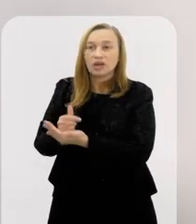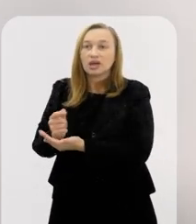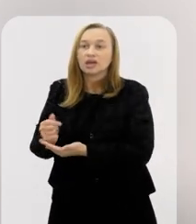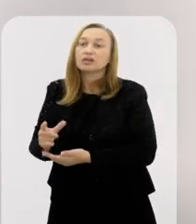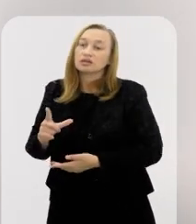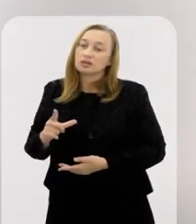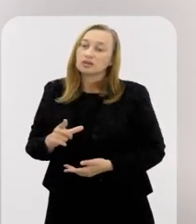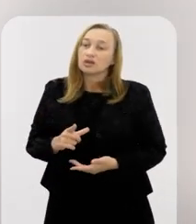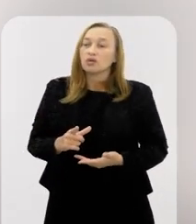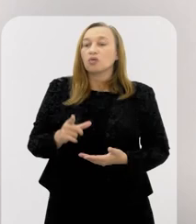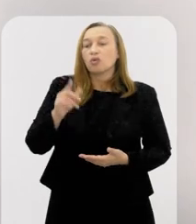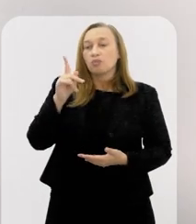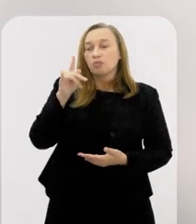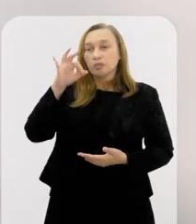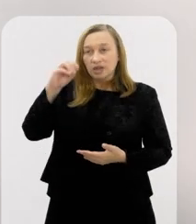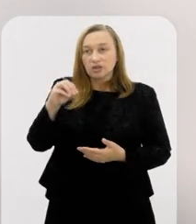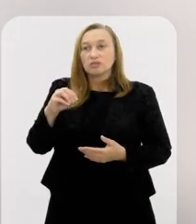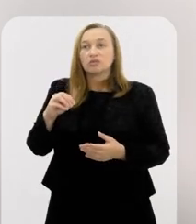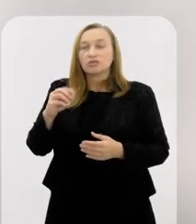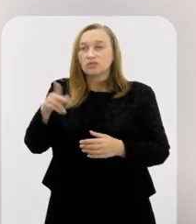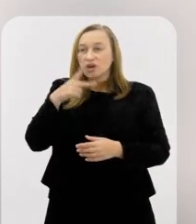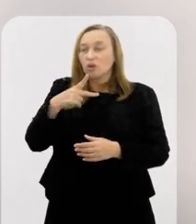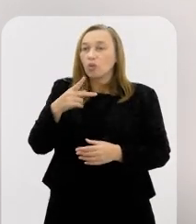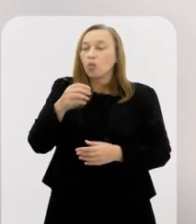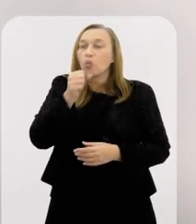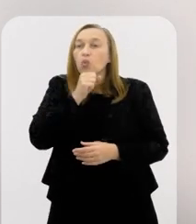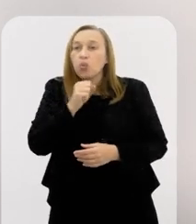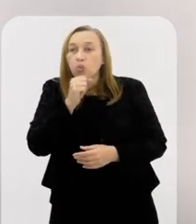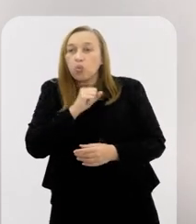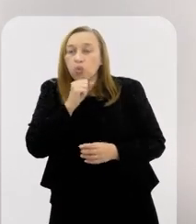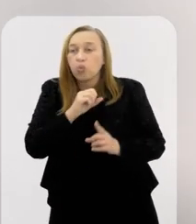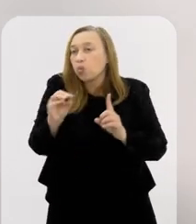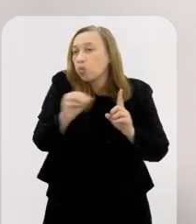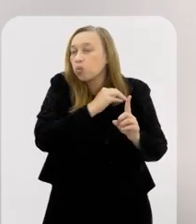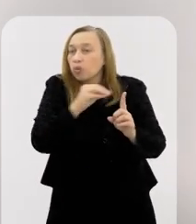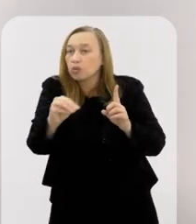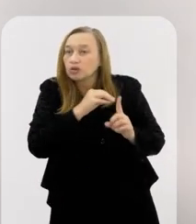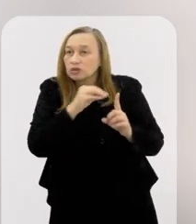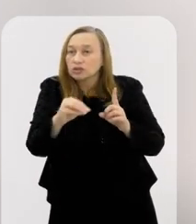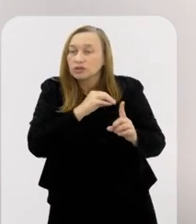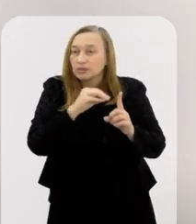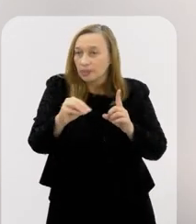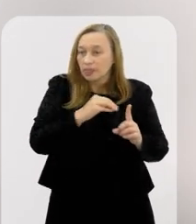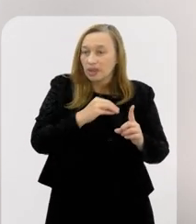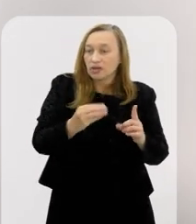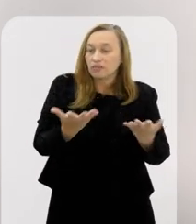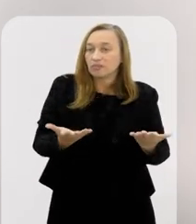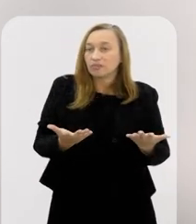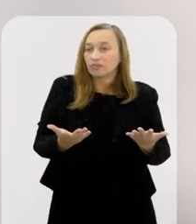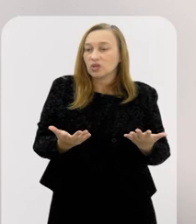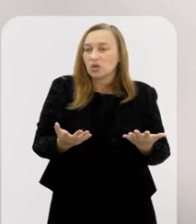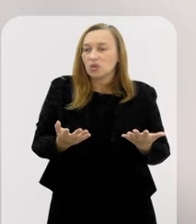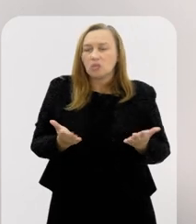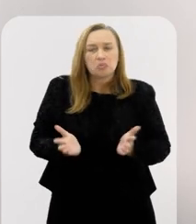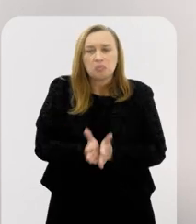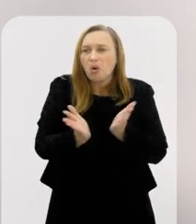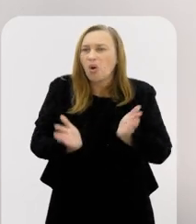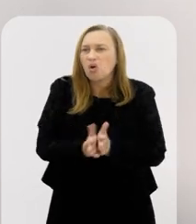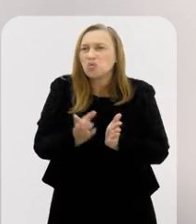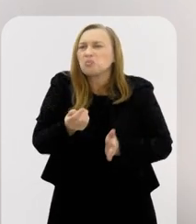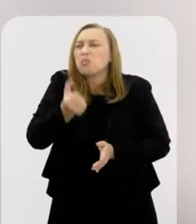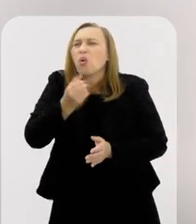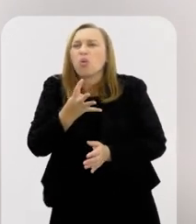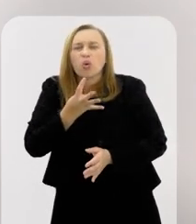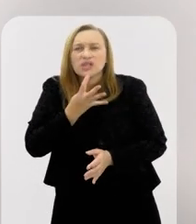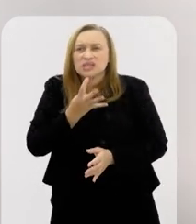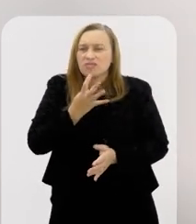hipervulneráveis que como o Dr plin citou aqui idosos pessoas com uma ou com grau de instrução menor Então esse